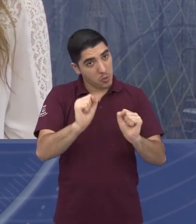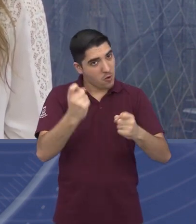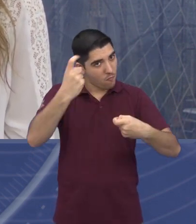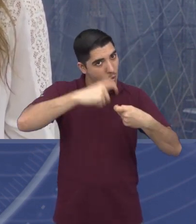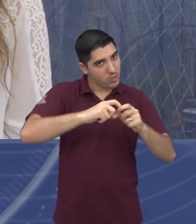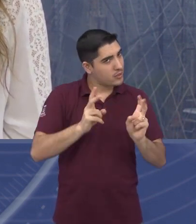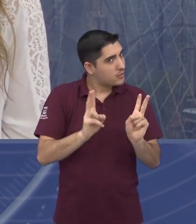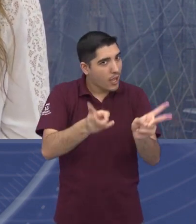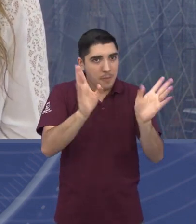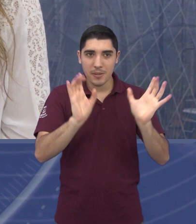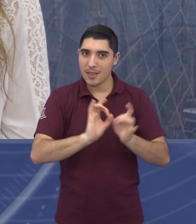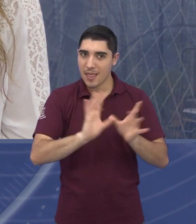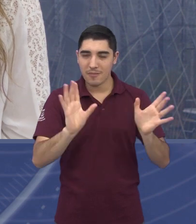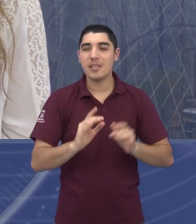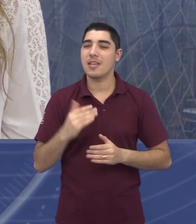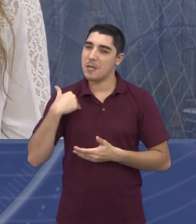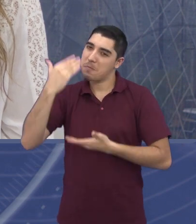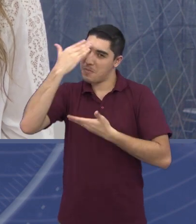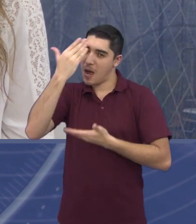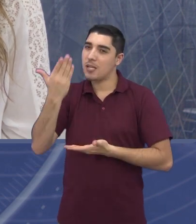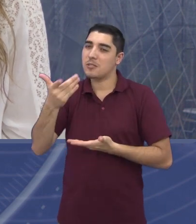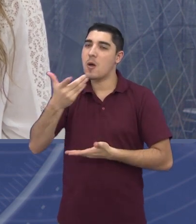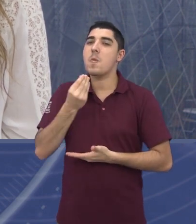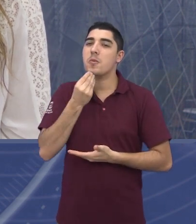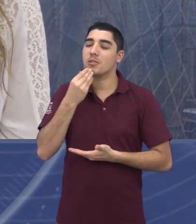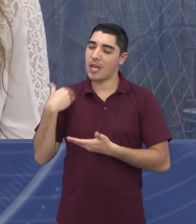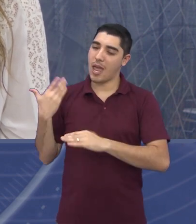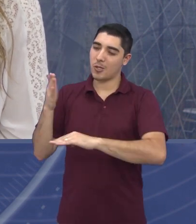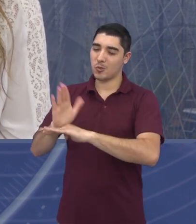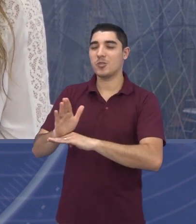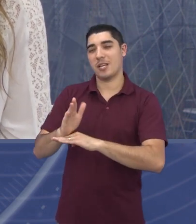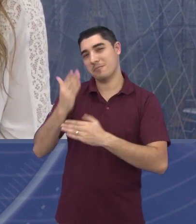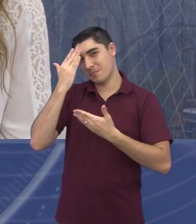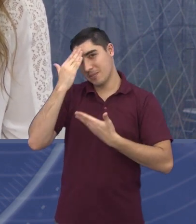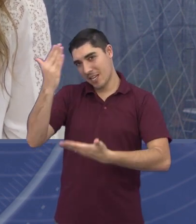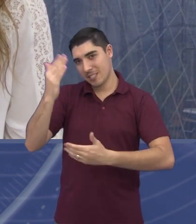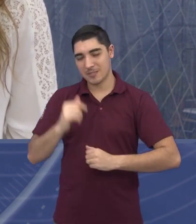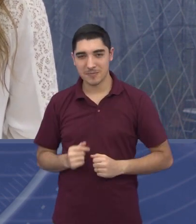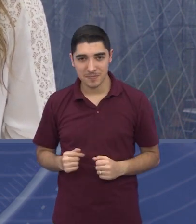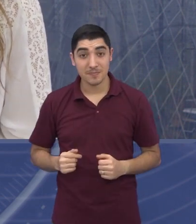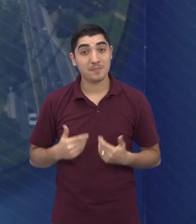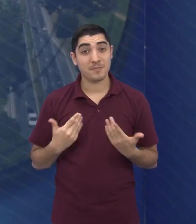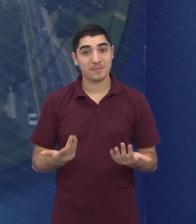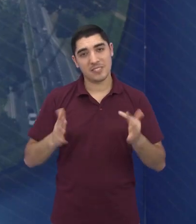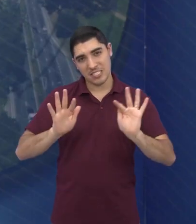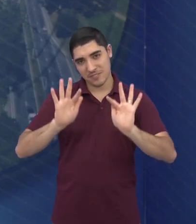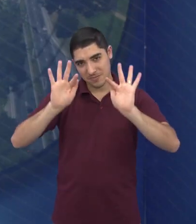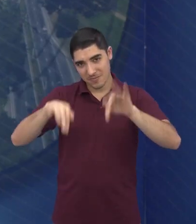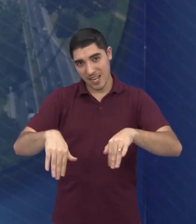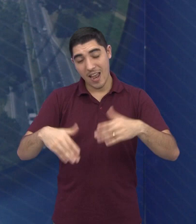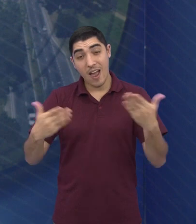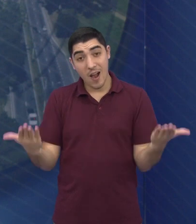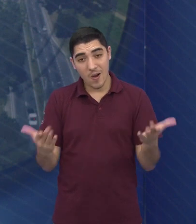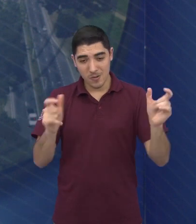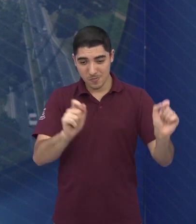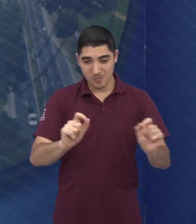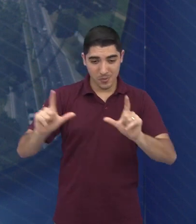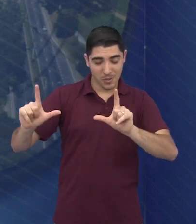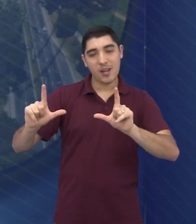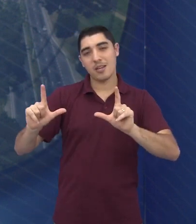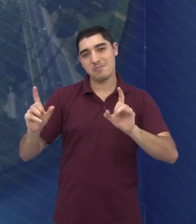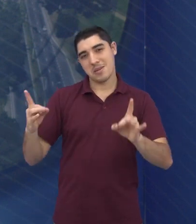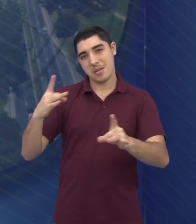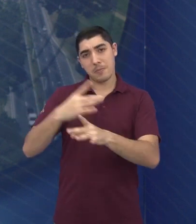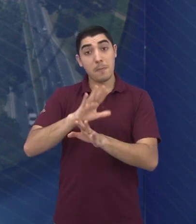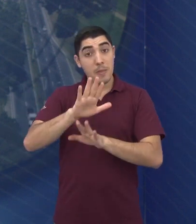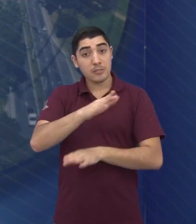Volte sempre. Muito obrigada, eu que agradeço a oportunidade de poder contribuir. Muito obrigada. É isso, pessoal, o Diálogos da Cidade, então fica